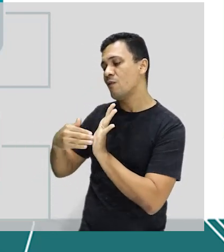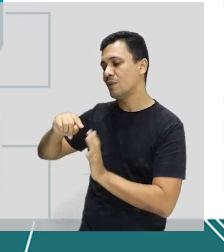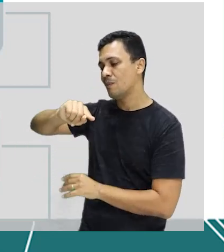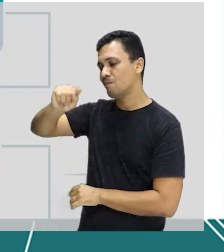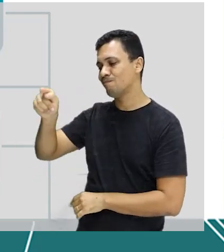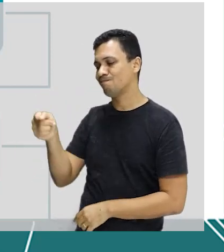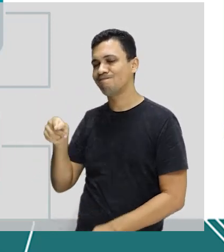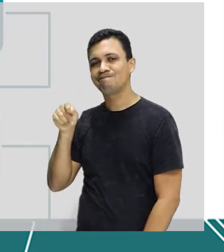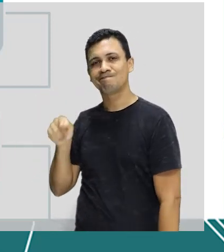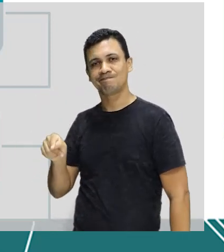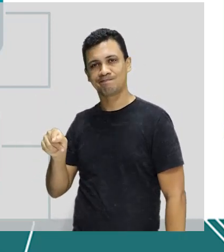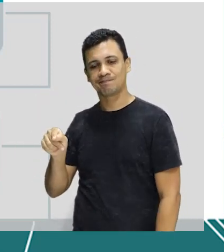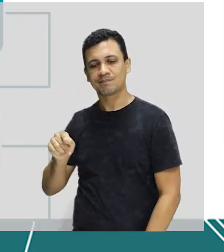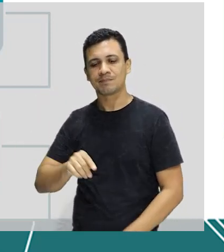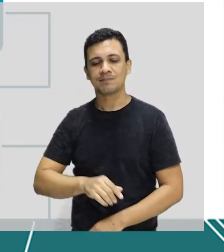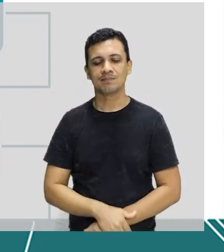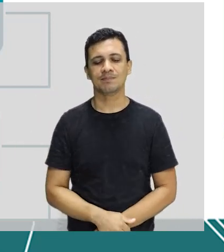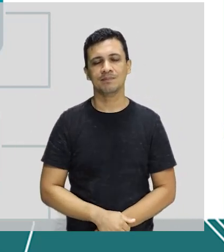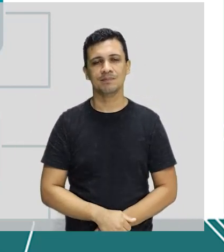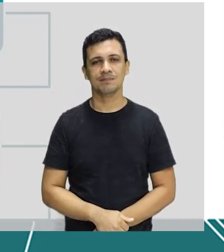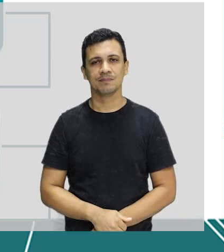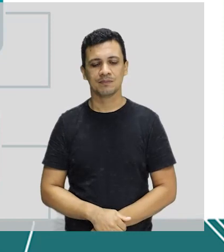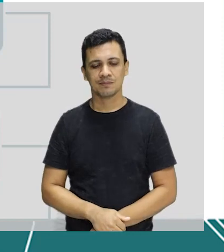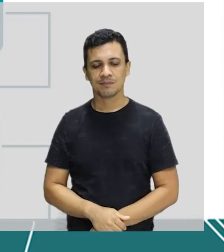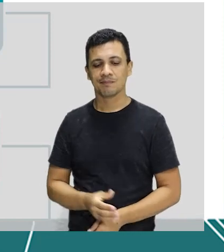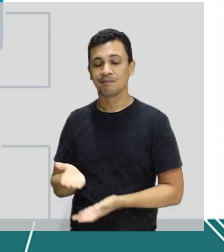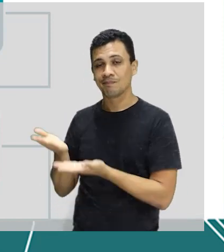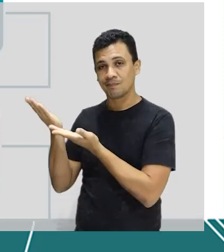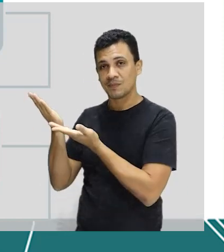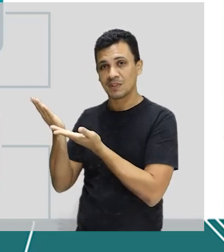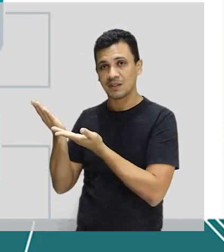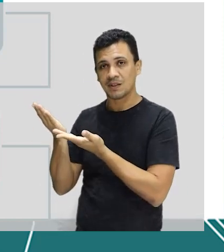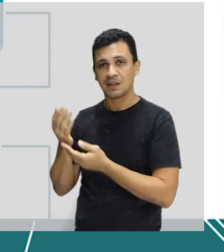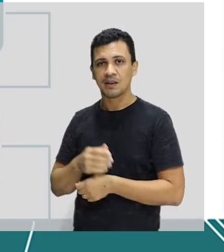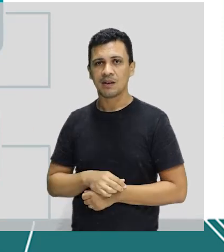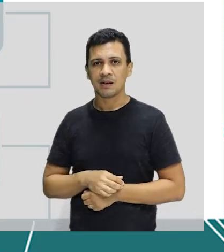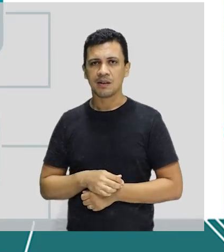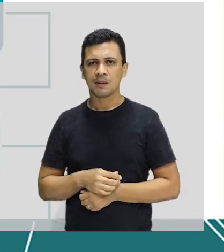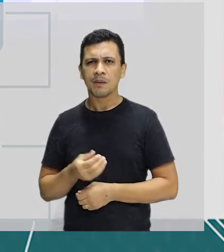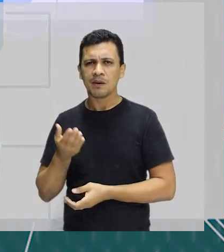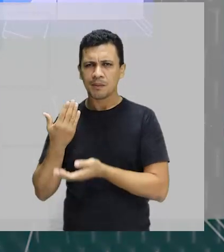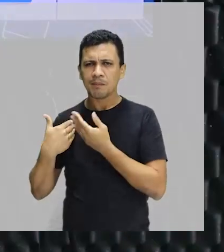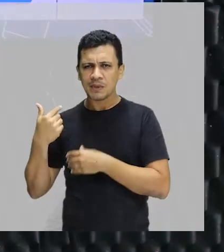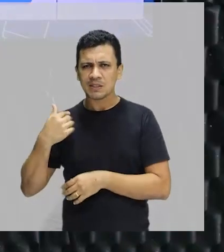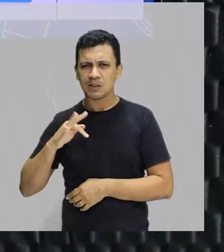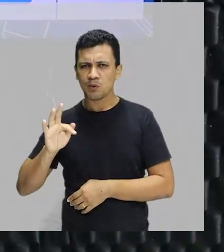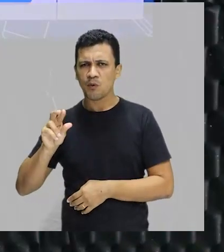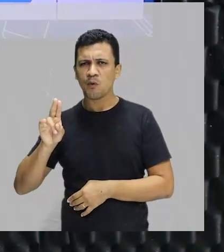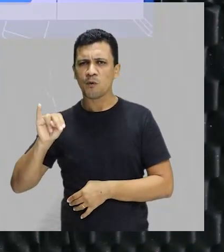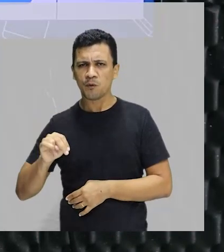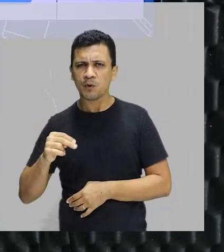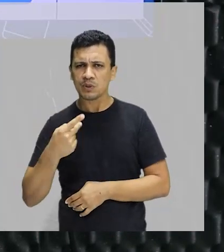frase. Was I your teacher? Eu fui sua professora? Tá? Então, fazendo uma